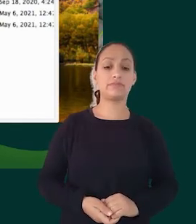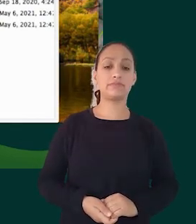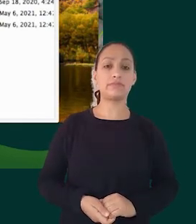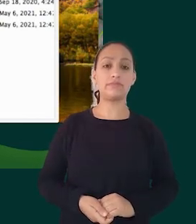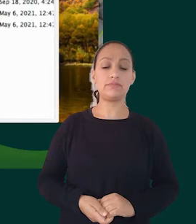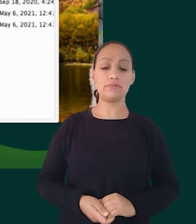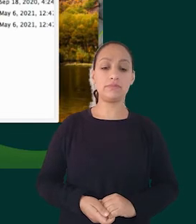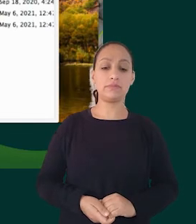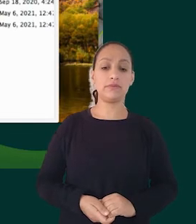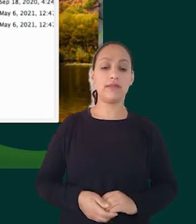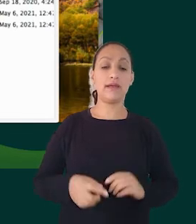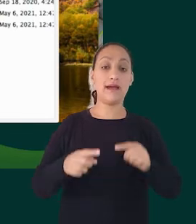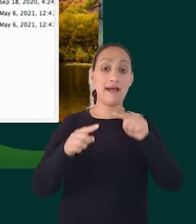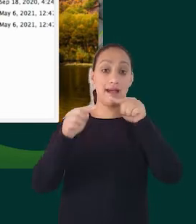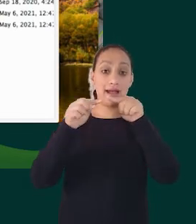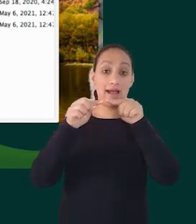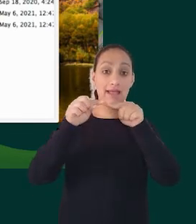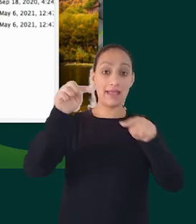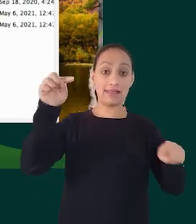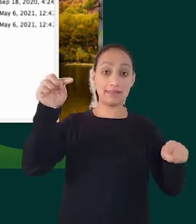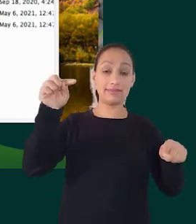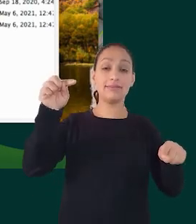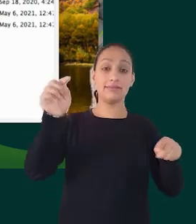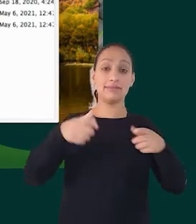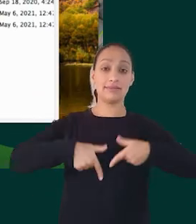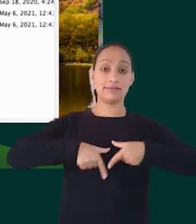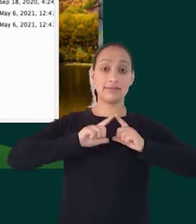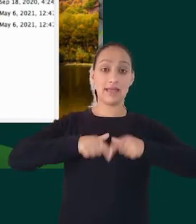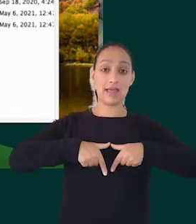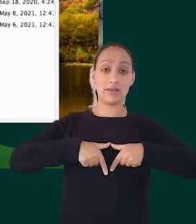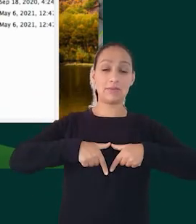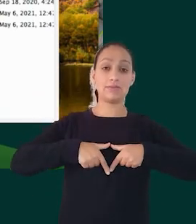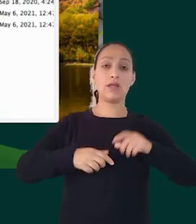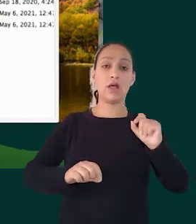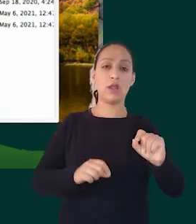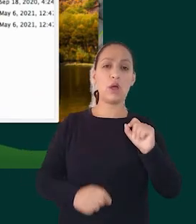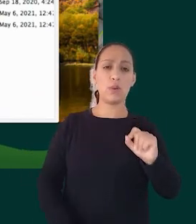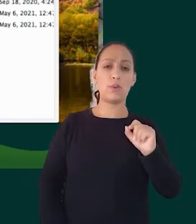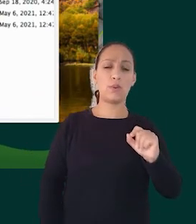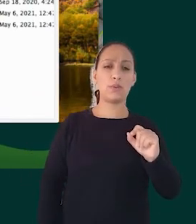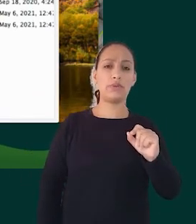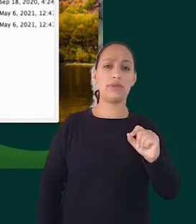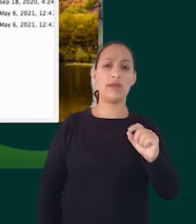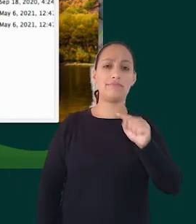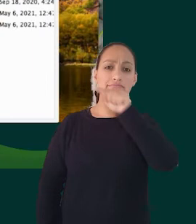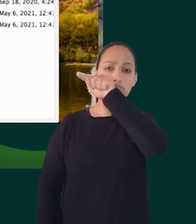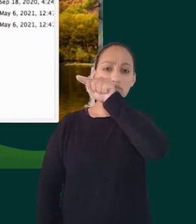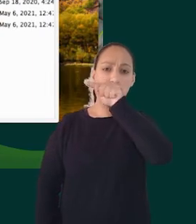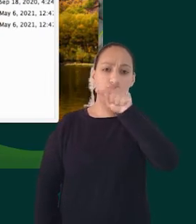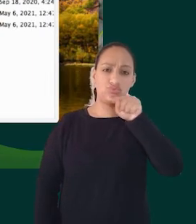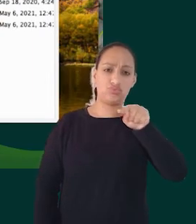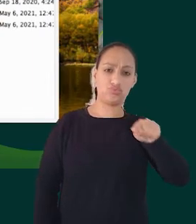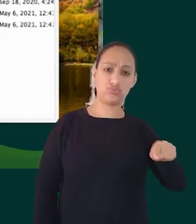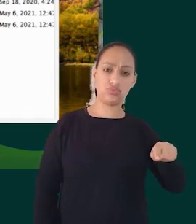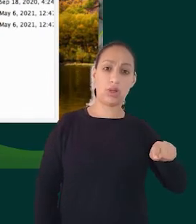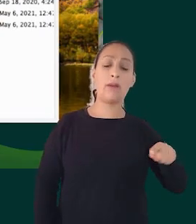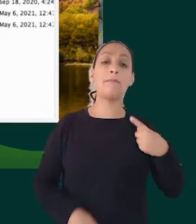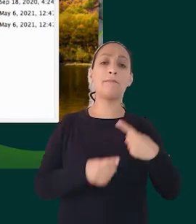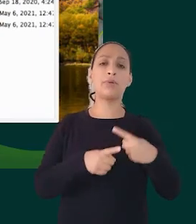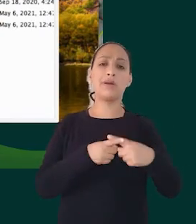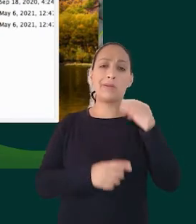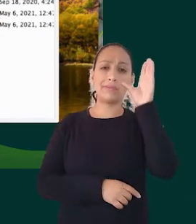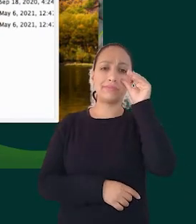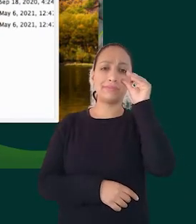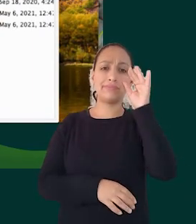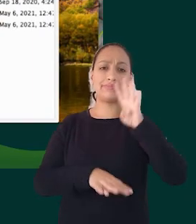a reta de Israel. Ela é decrescente, ela está indo de cima para baixo, porque observem, matemática,